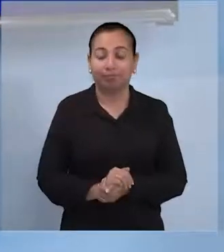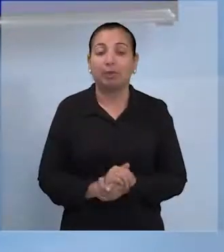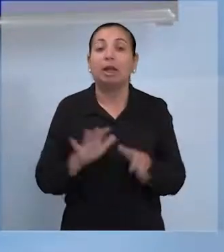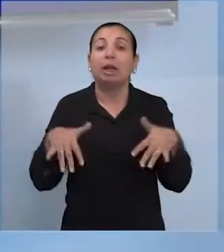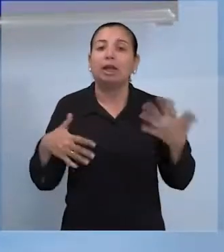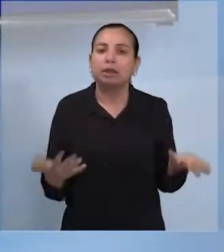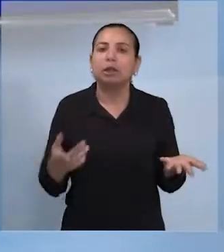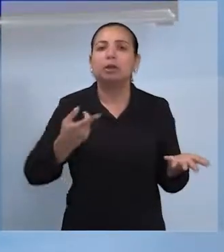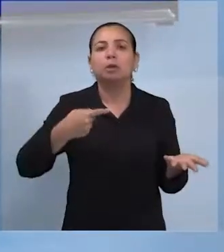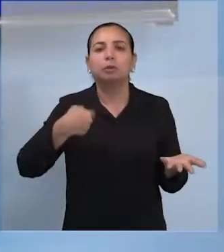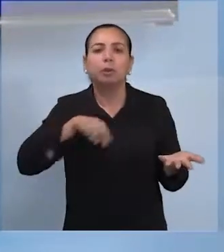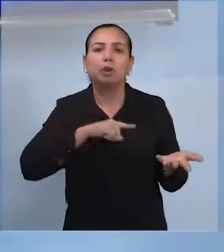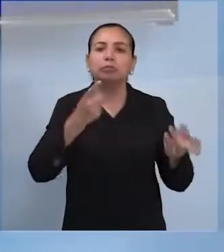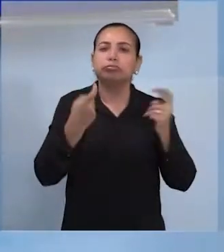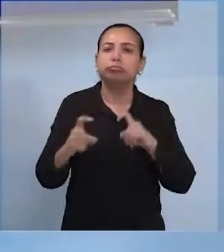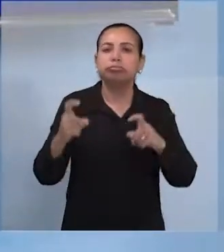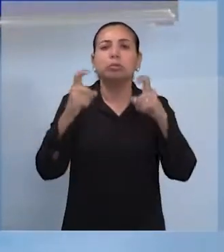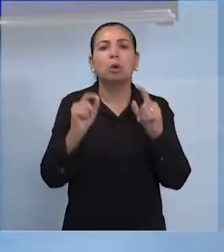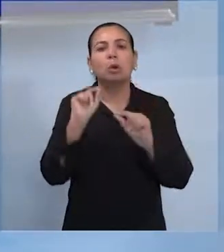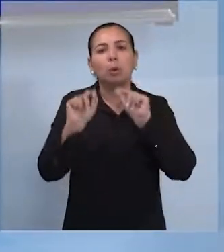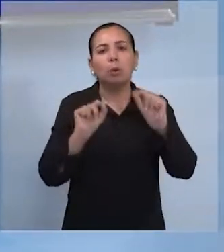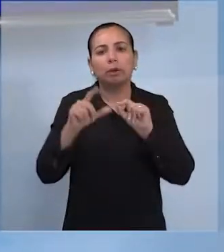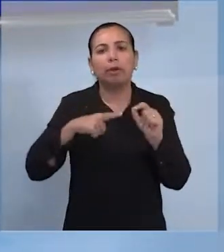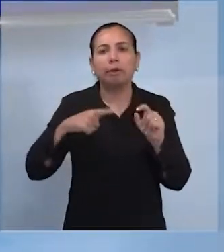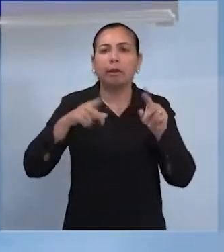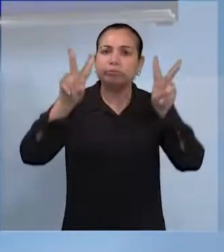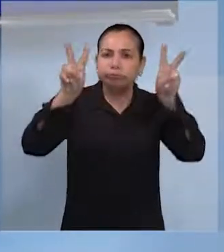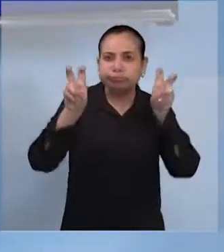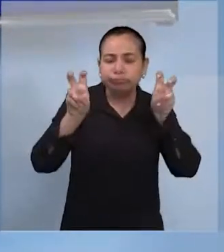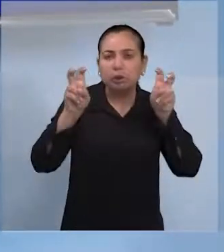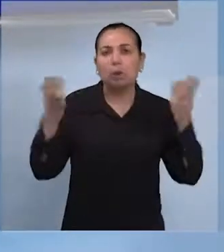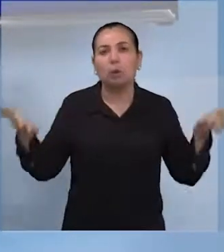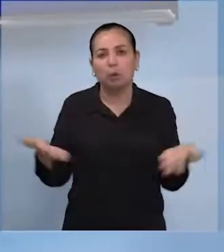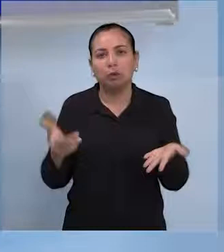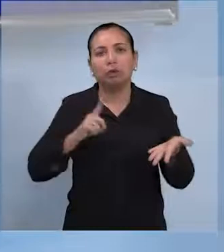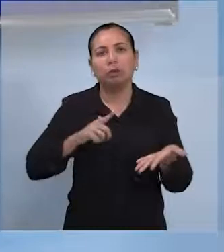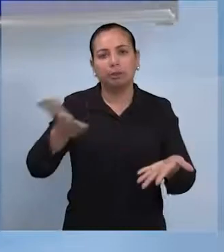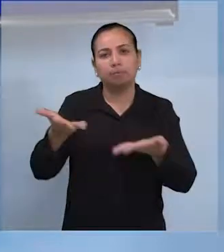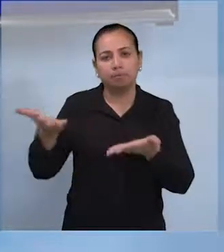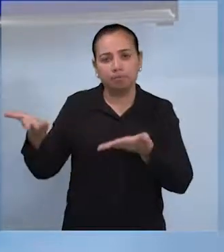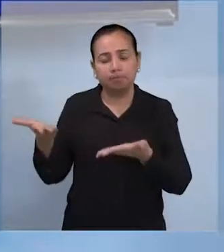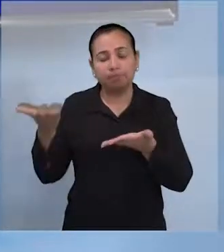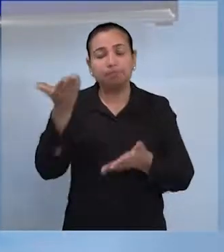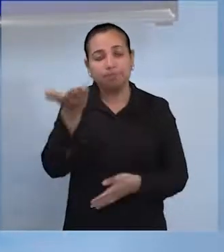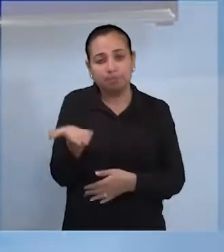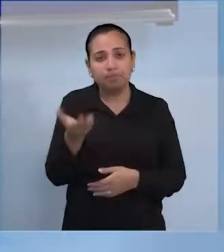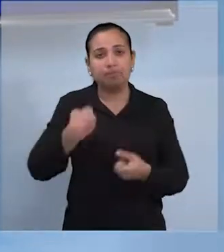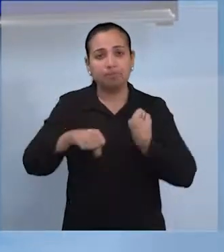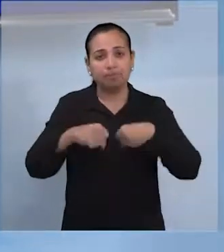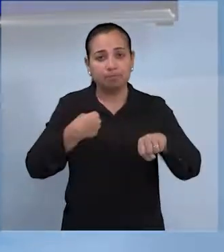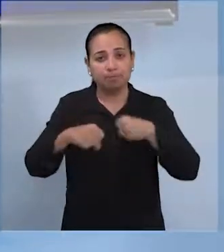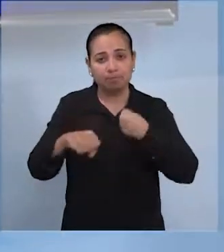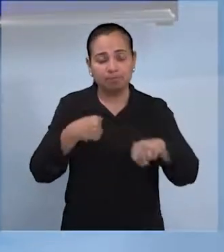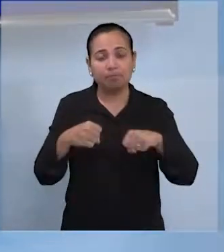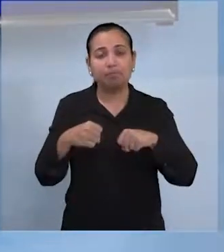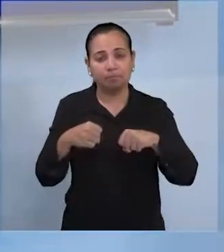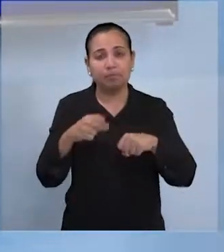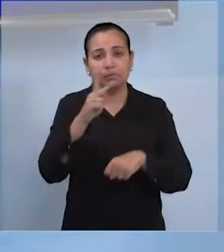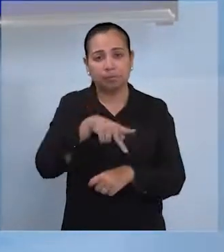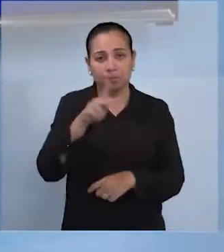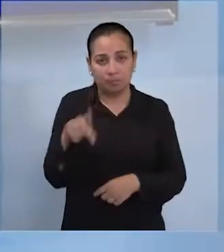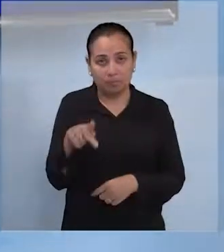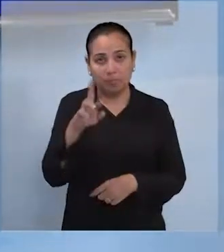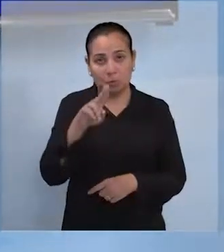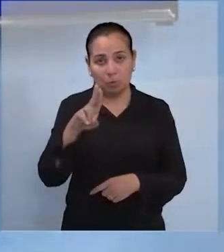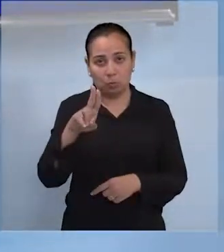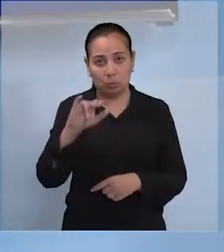os vários aspectos dessa questão, nós temos hoje as participações dos nossos debatedores e colaboradores, os professores Rui